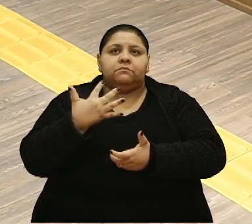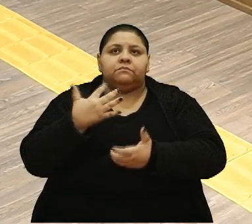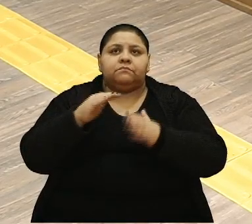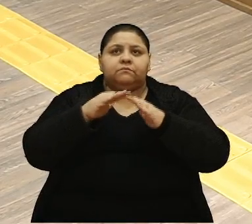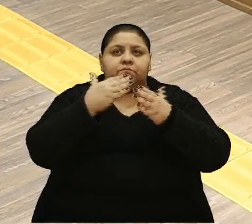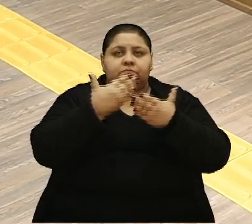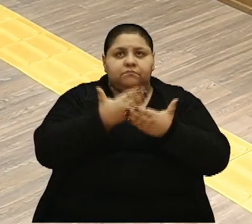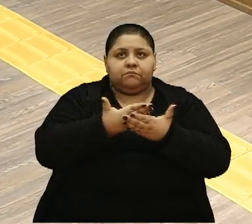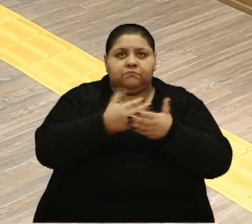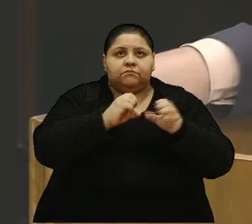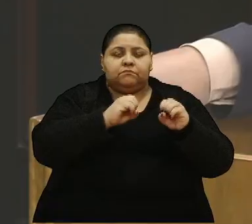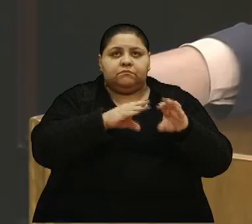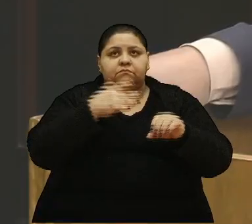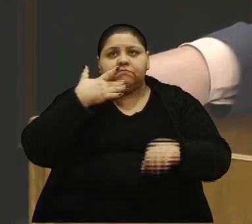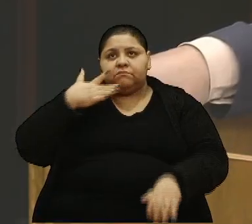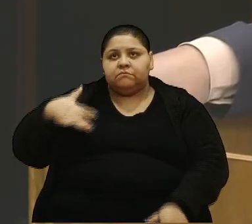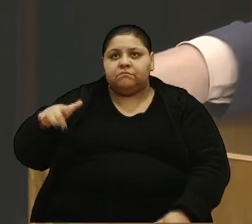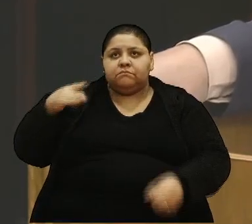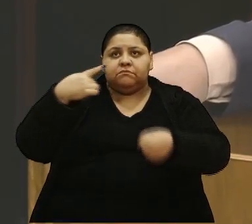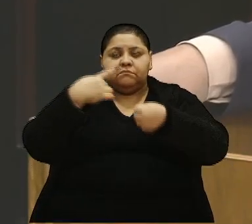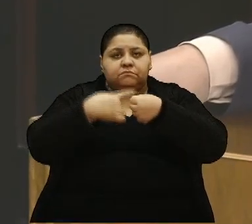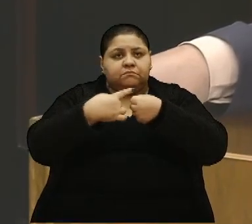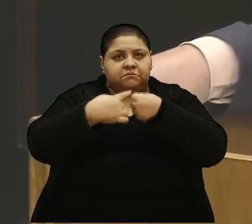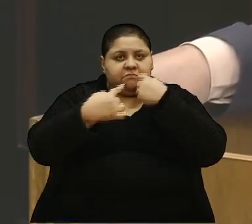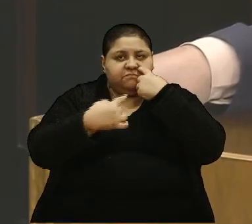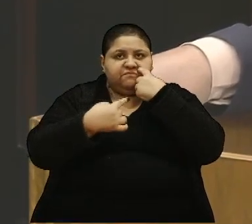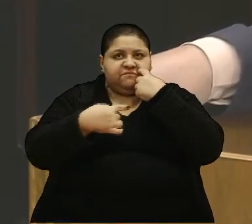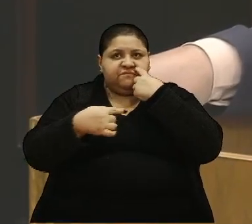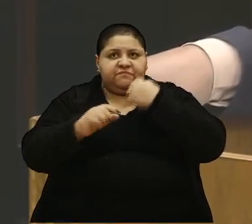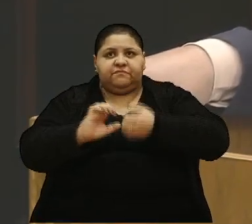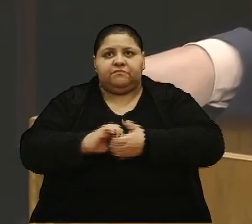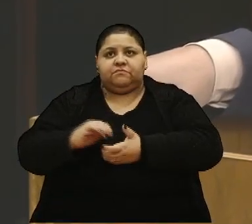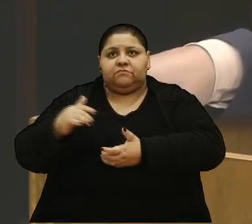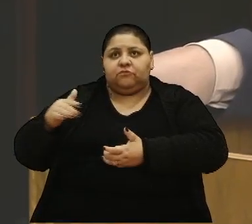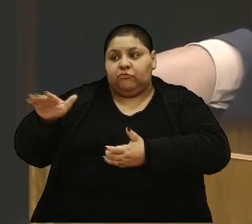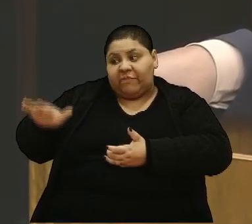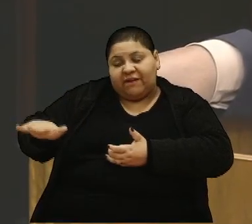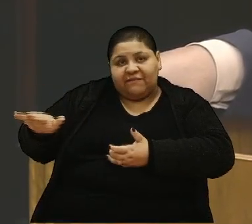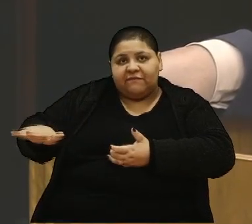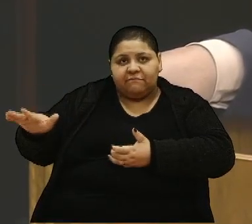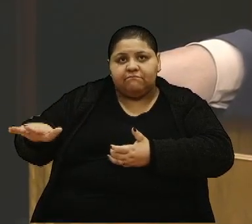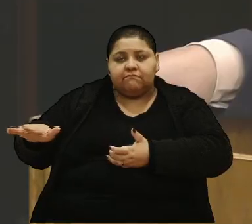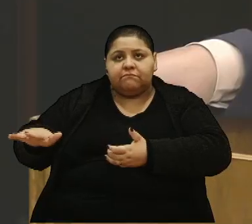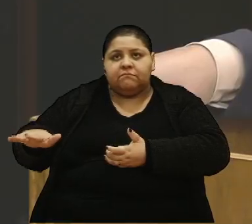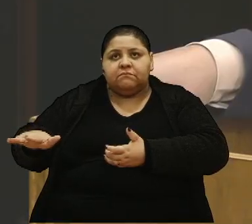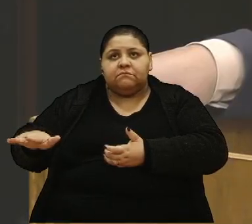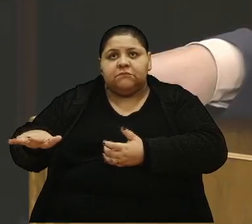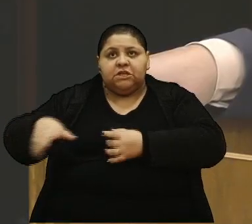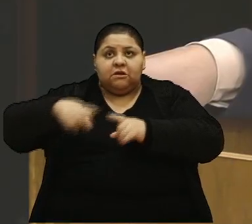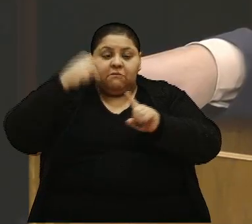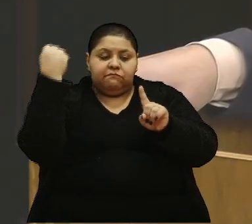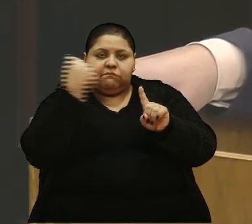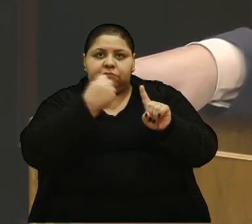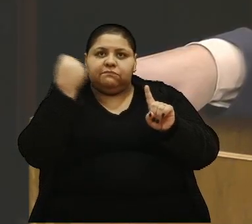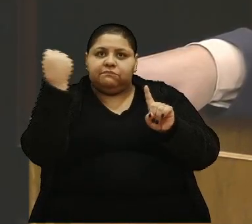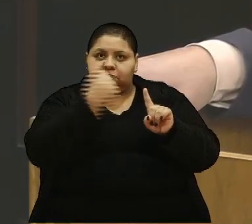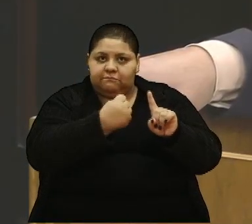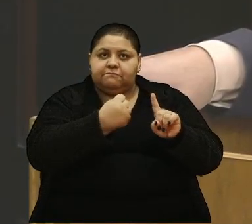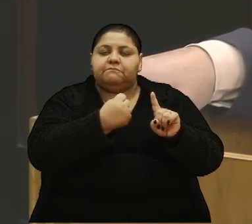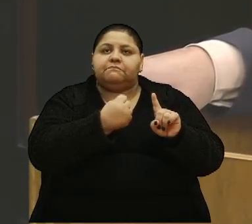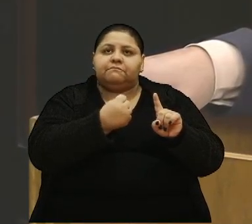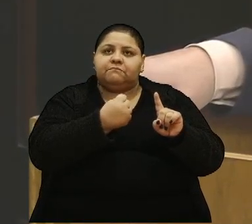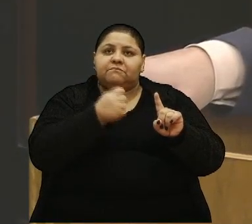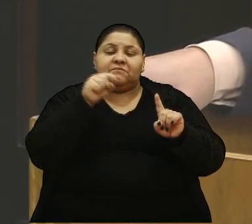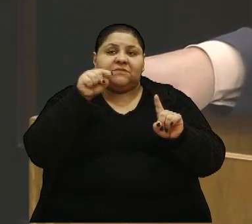escola de educação infantil da nossa cidade, em que uma criança foi agredida, né?